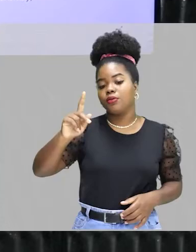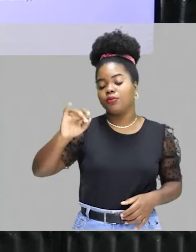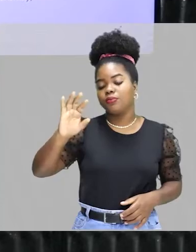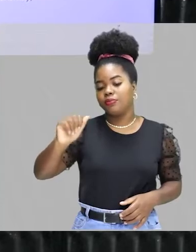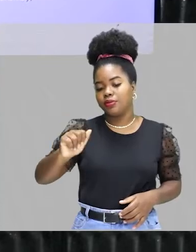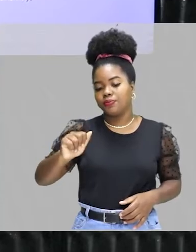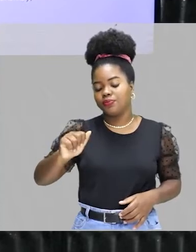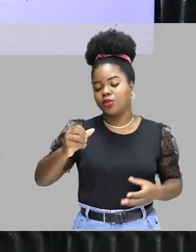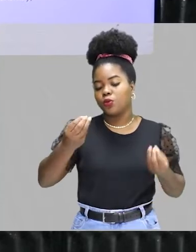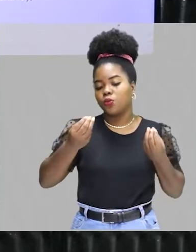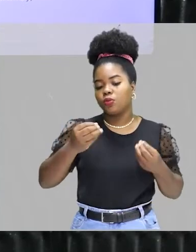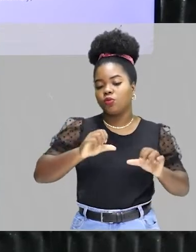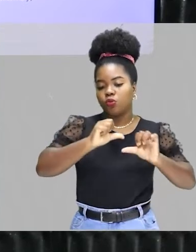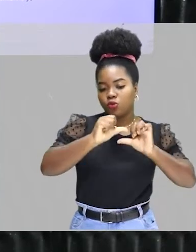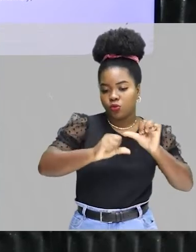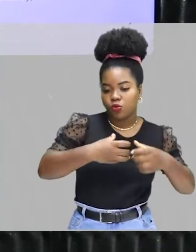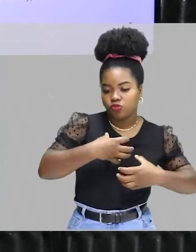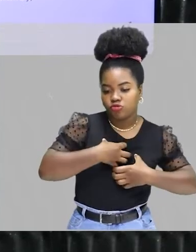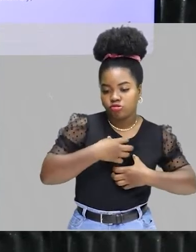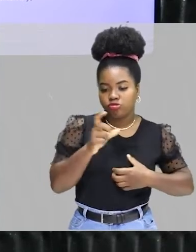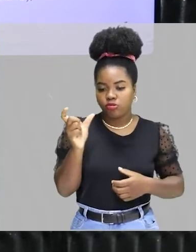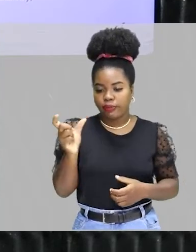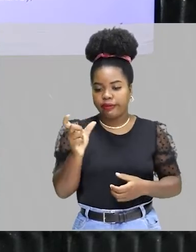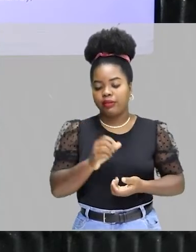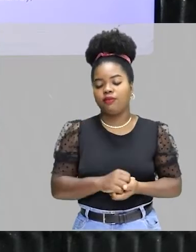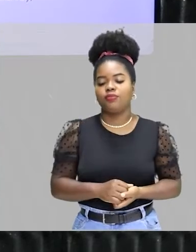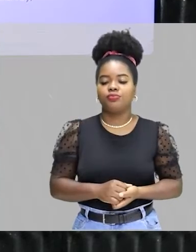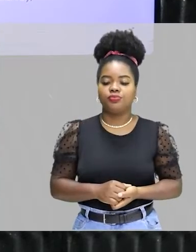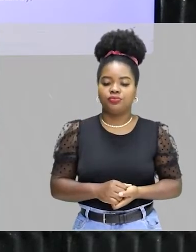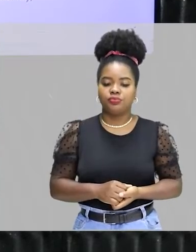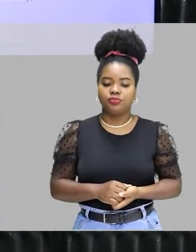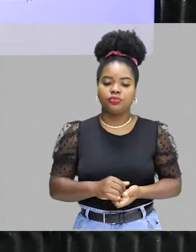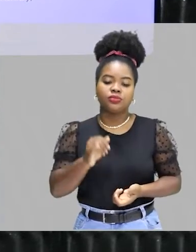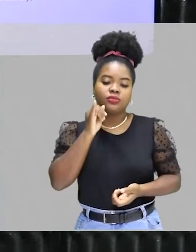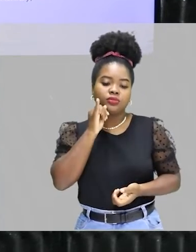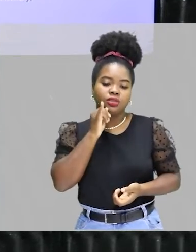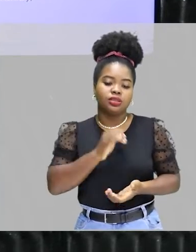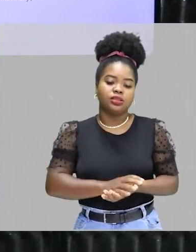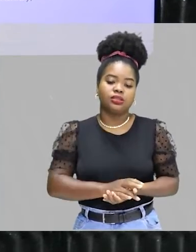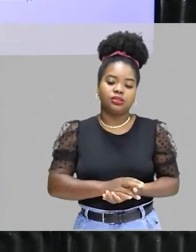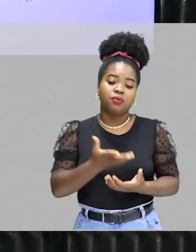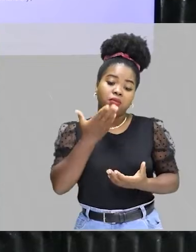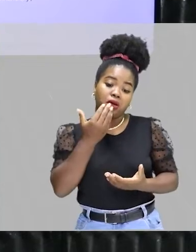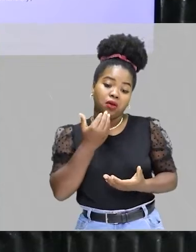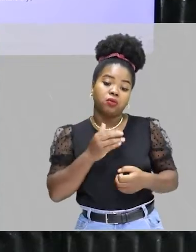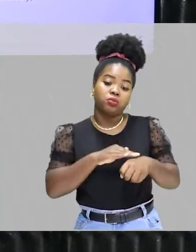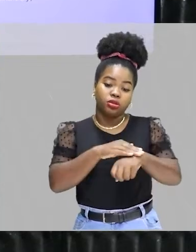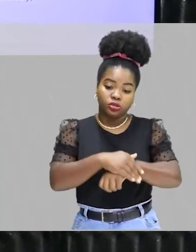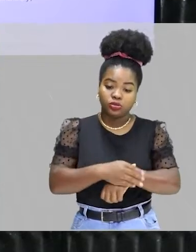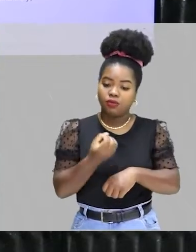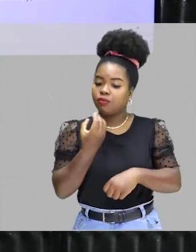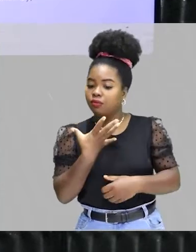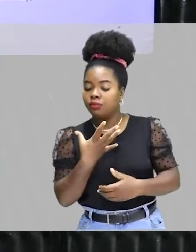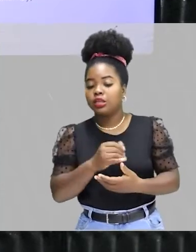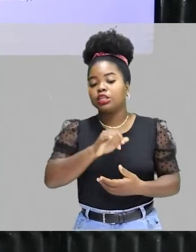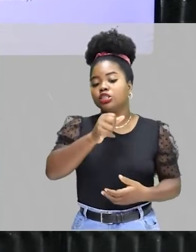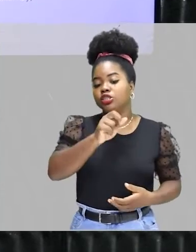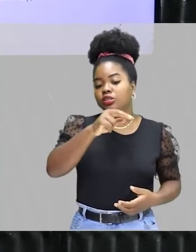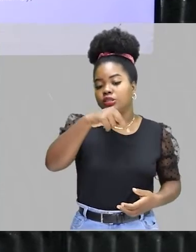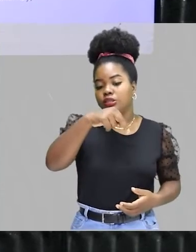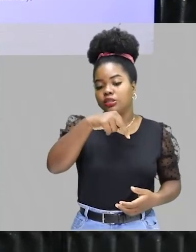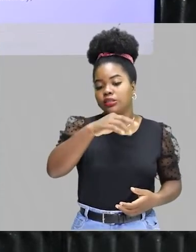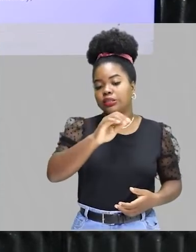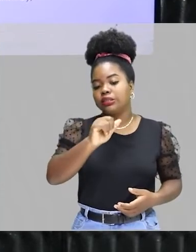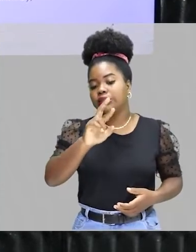eu mudo o sentido da palavra. Quando eu digo assim, o jantar estava muito bom. Jantar é verbo, mas está no sentido de substantivo.